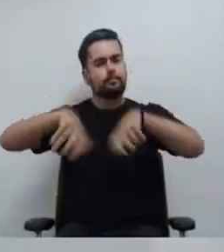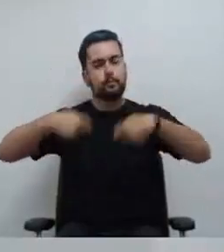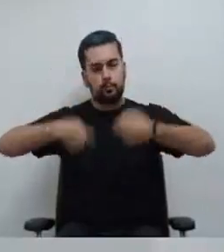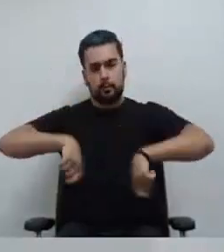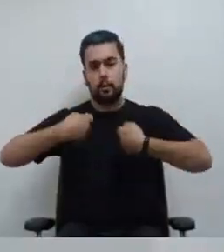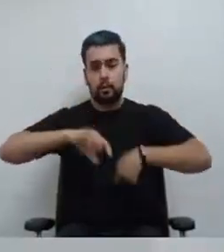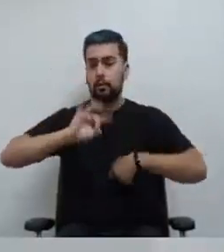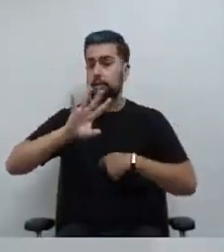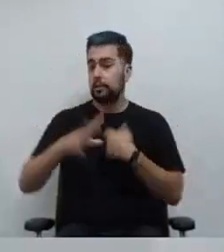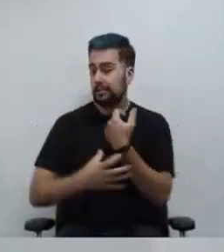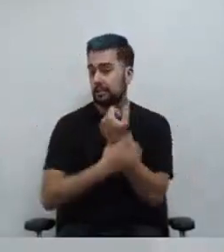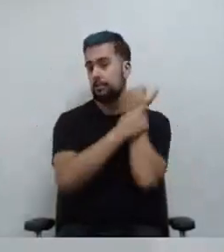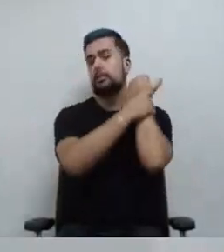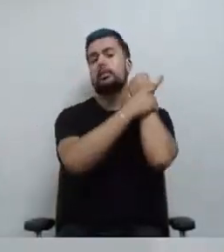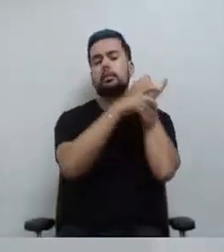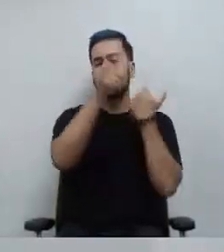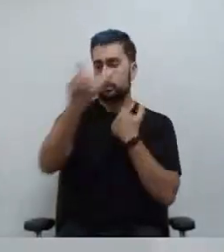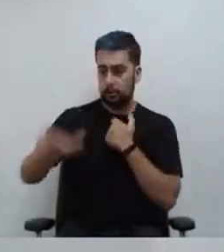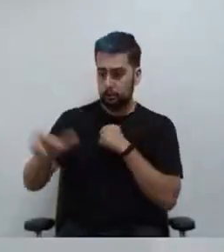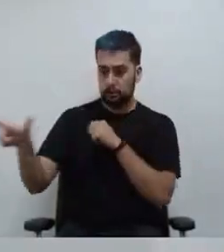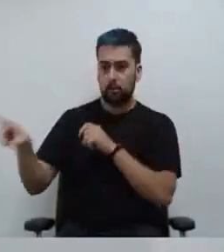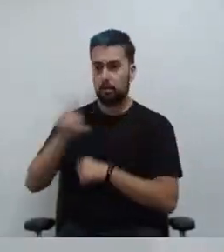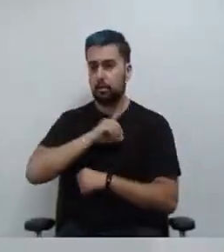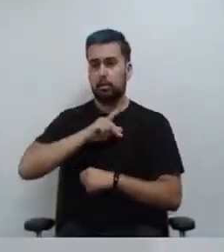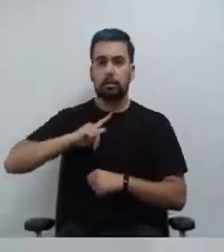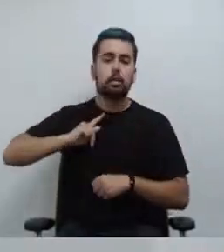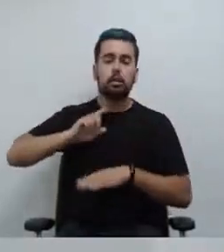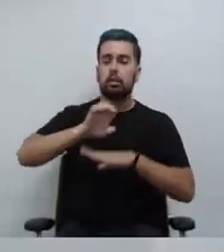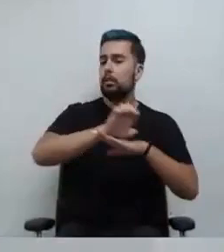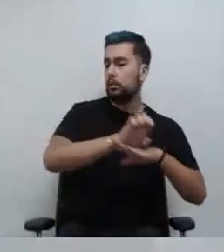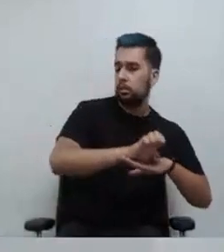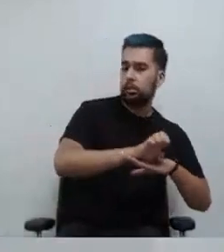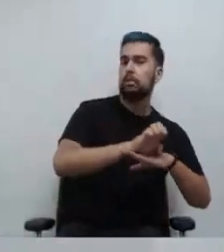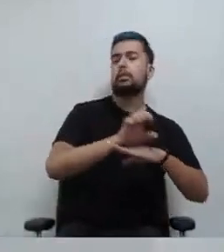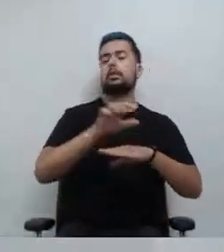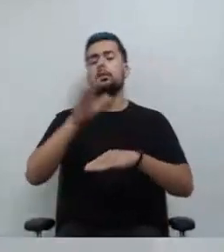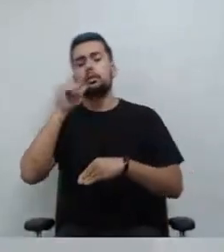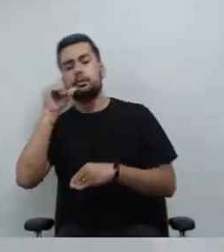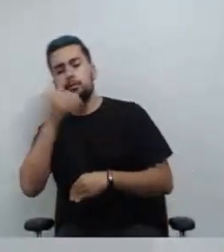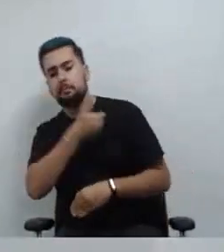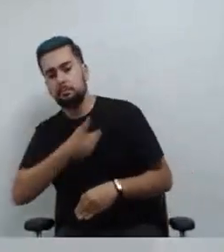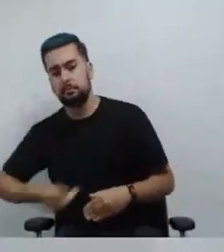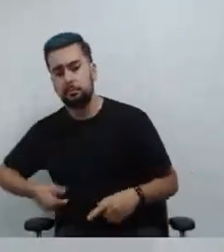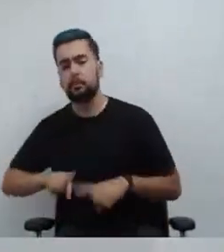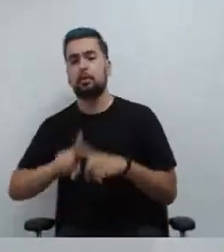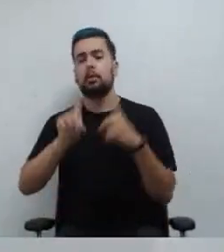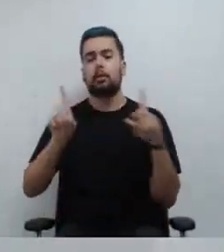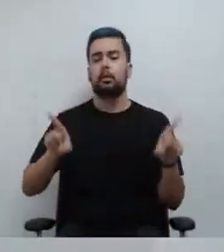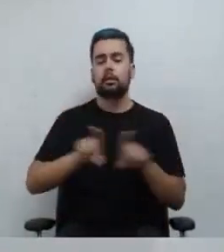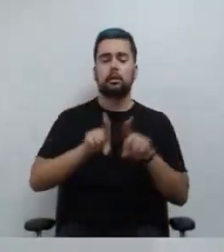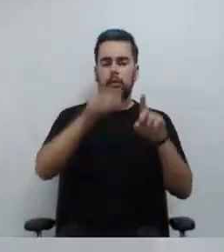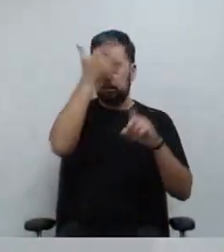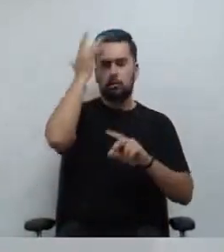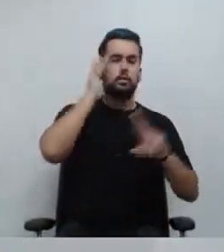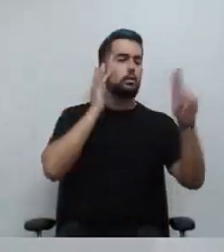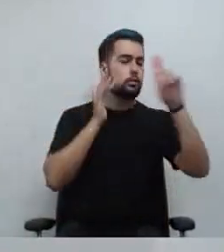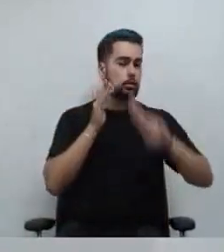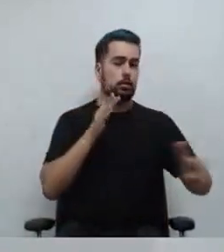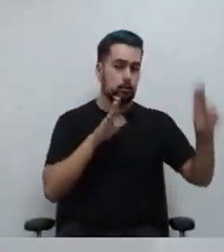segurança não só dos defensores, estagiários, dos servidores, mas também dos